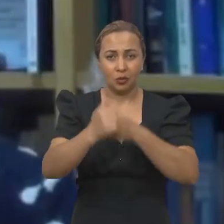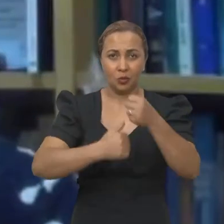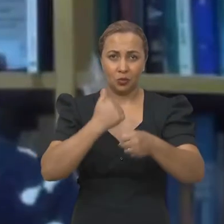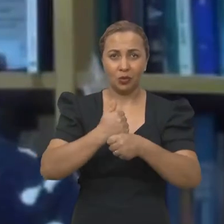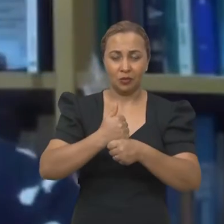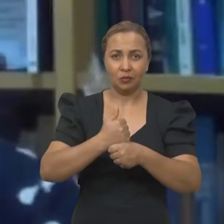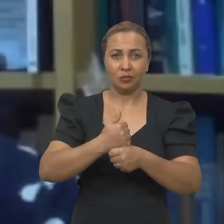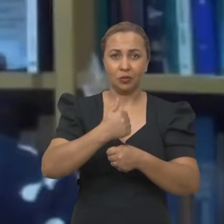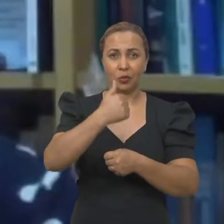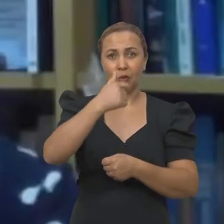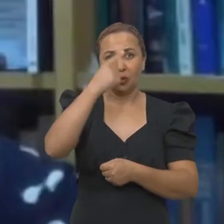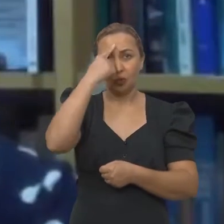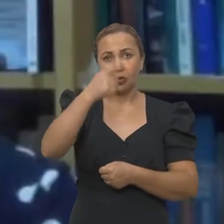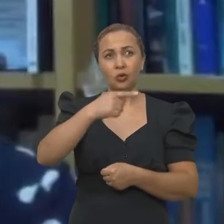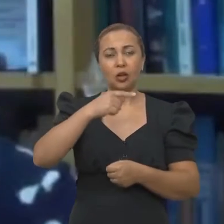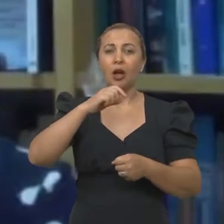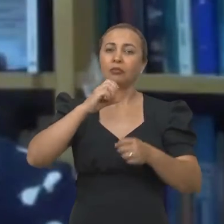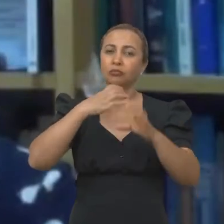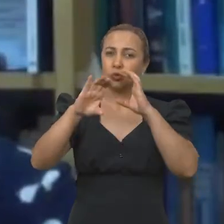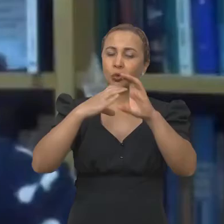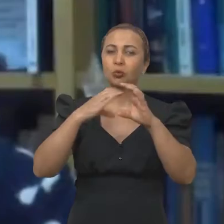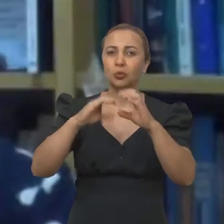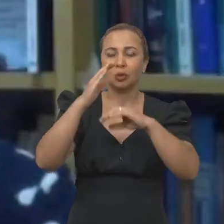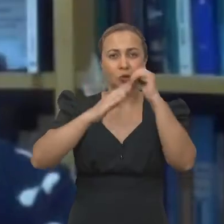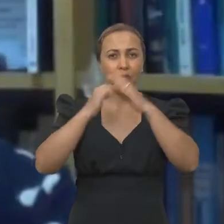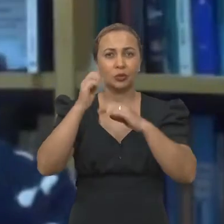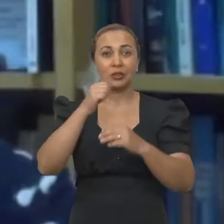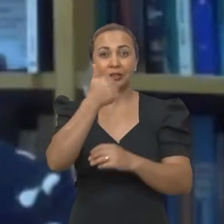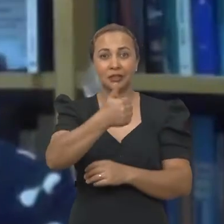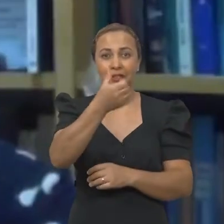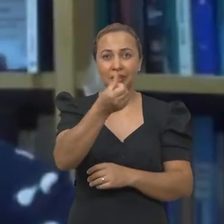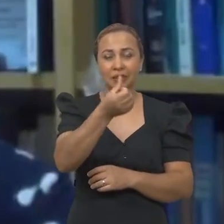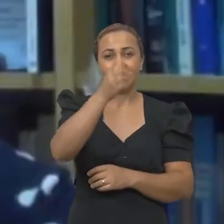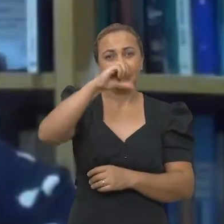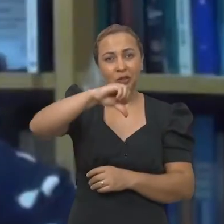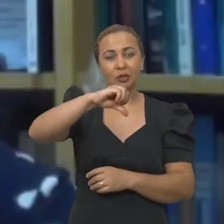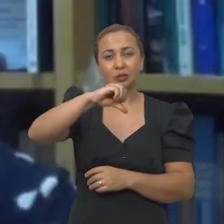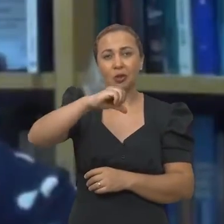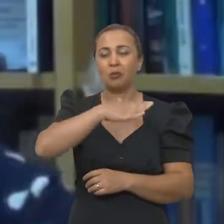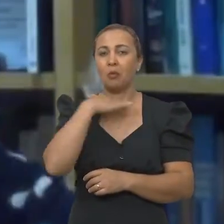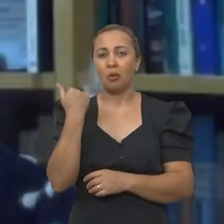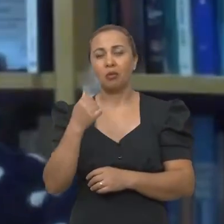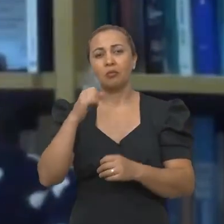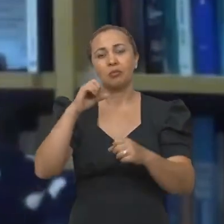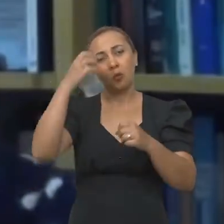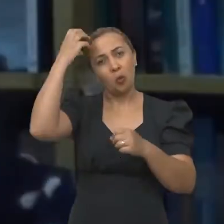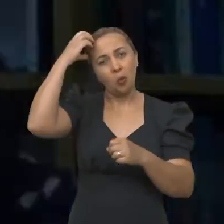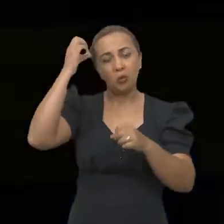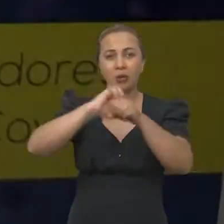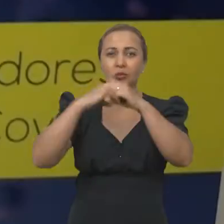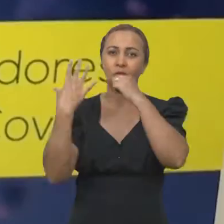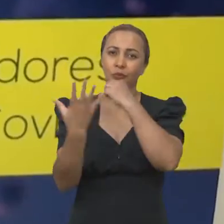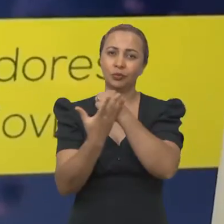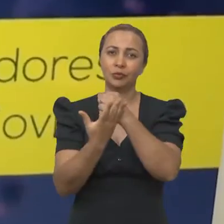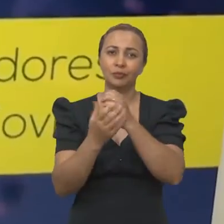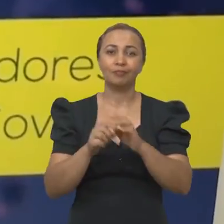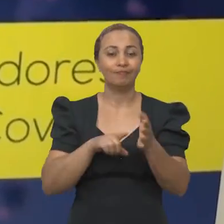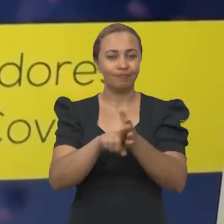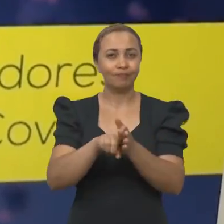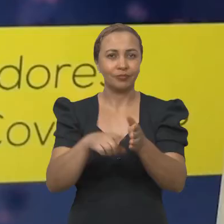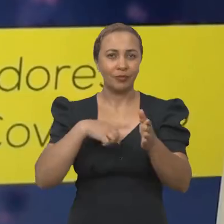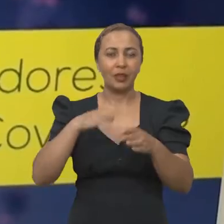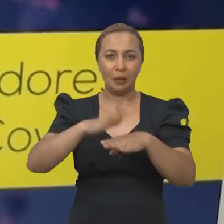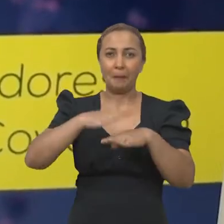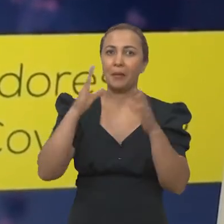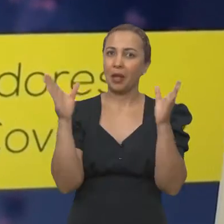em março, no Dia do Jornalista, são 169 jornalistas mortos pela Covid. A pesquisa